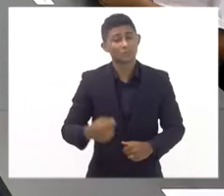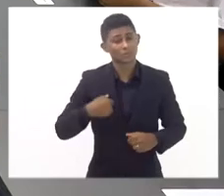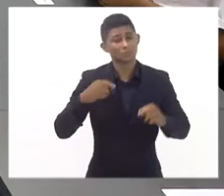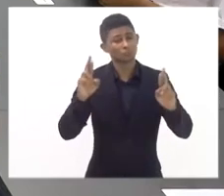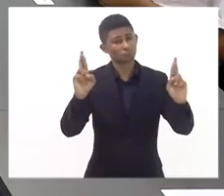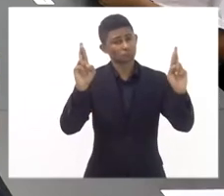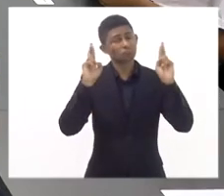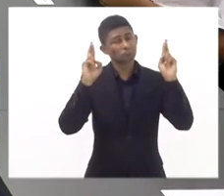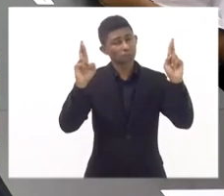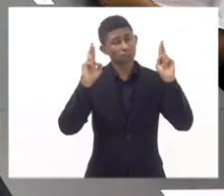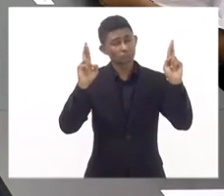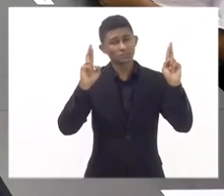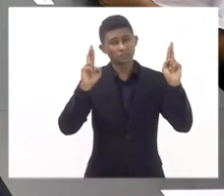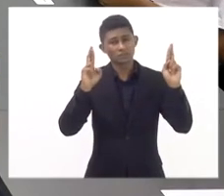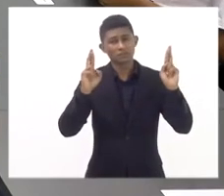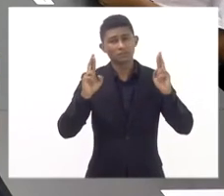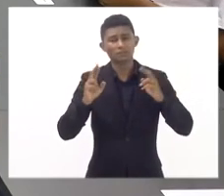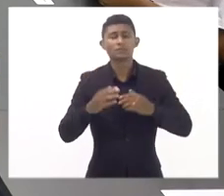num cenário